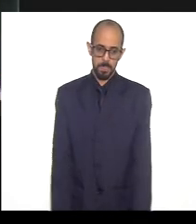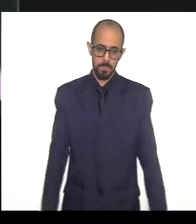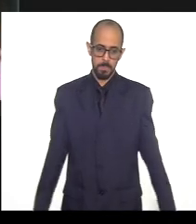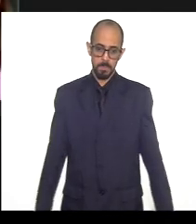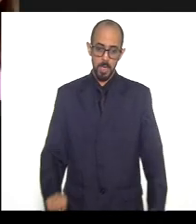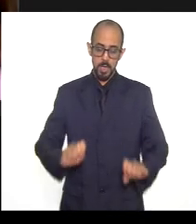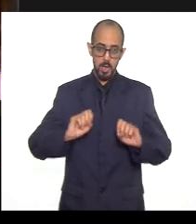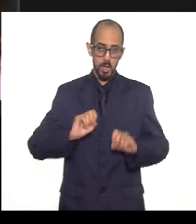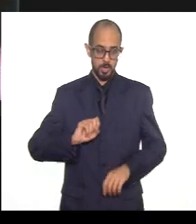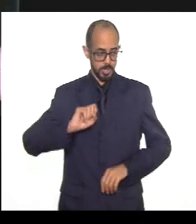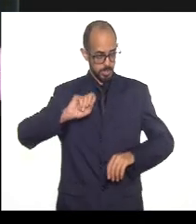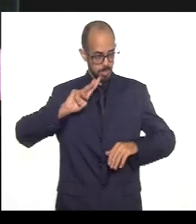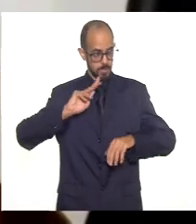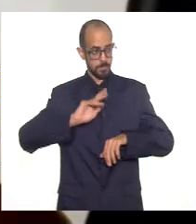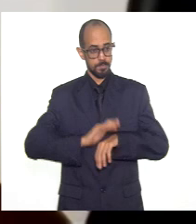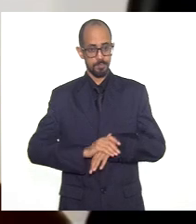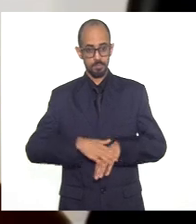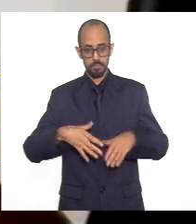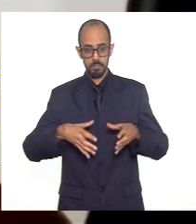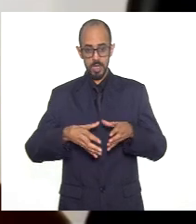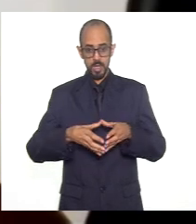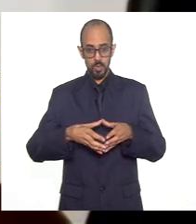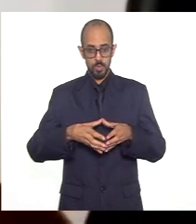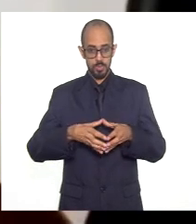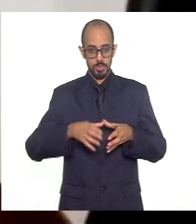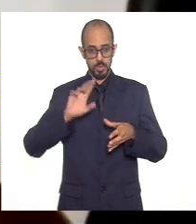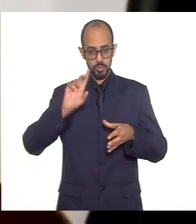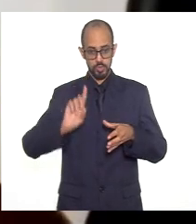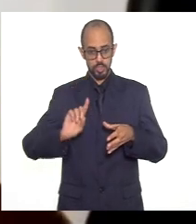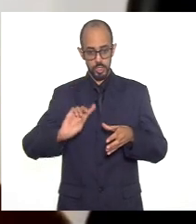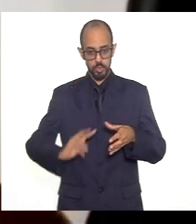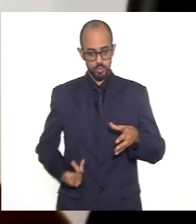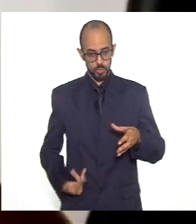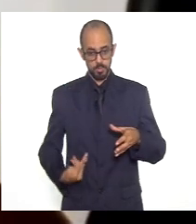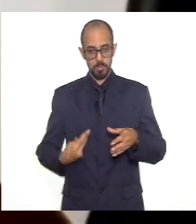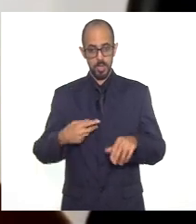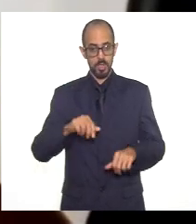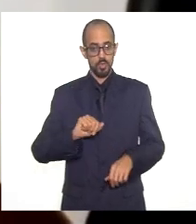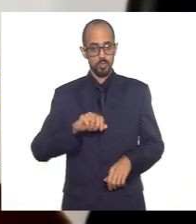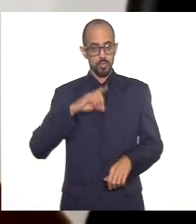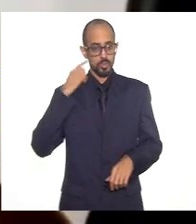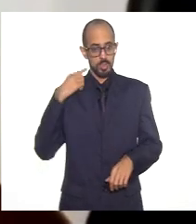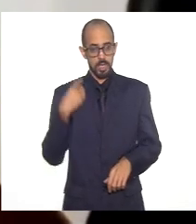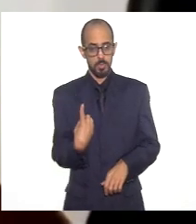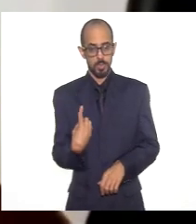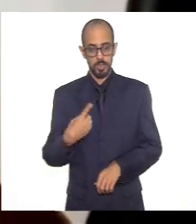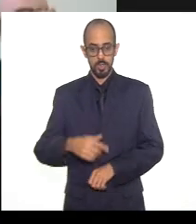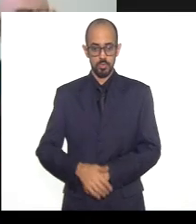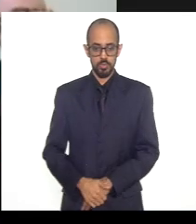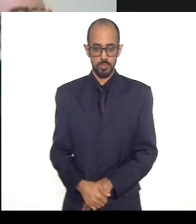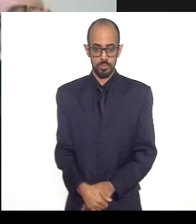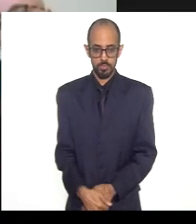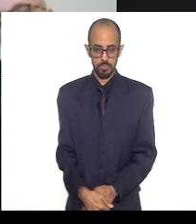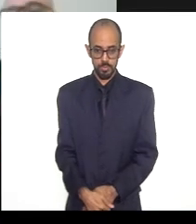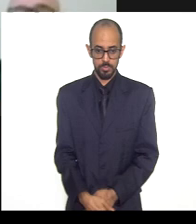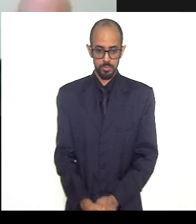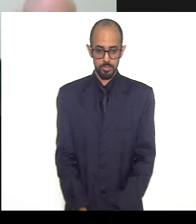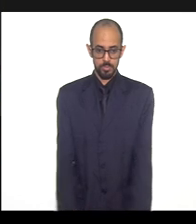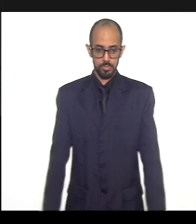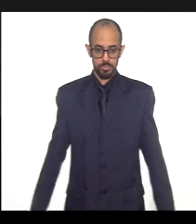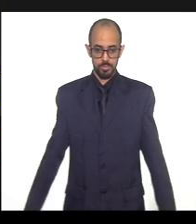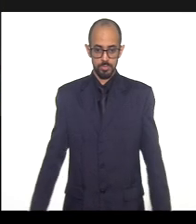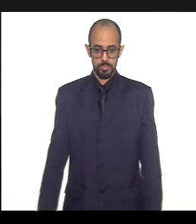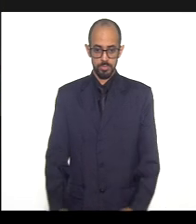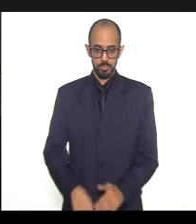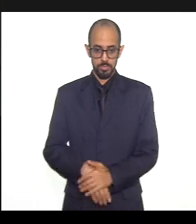Ok. Pela Comissão de Defesa dos Direitos Humanos e Cidadania, a deputada Dani Monteiro. Presidente,